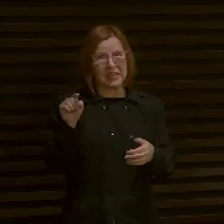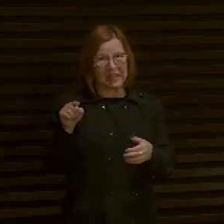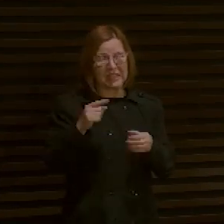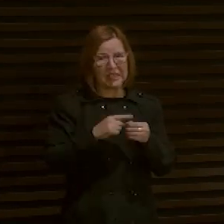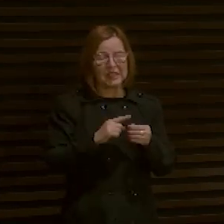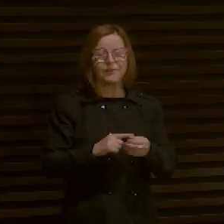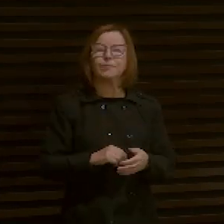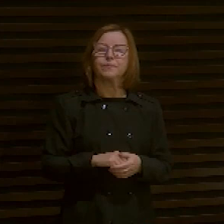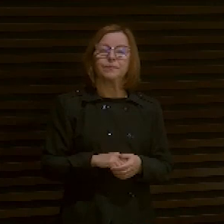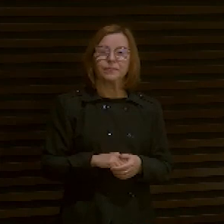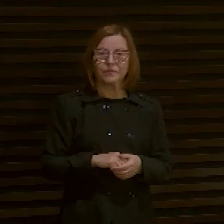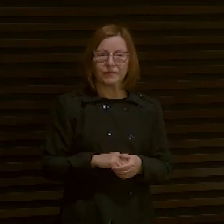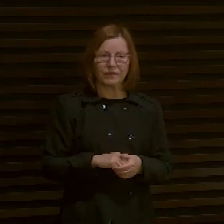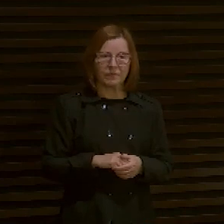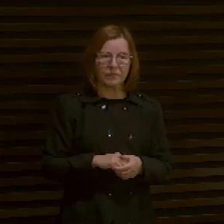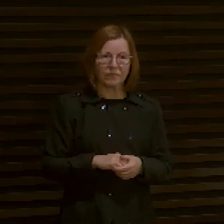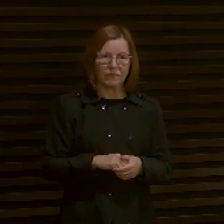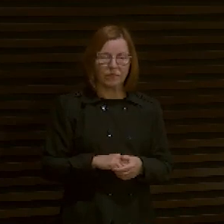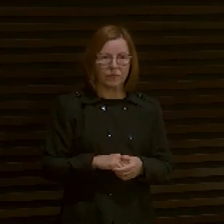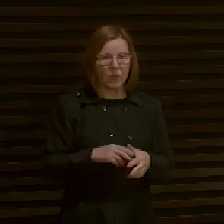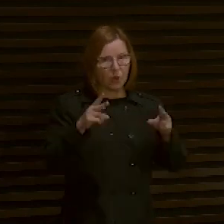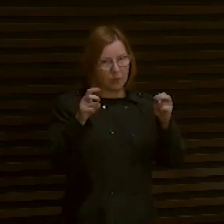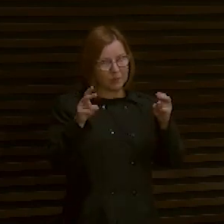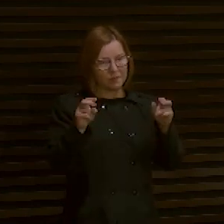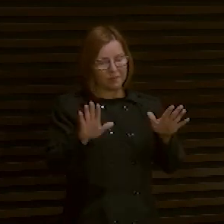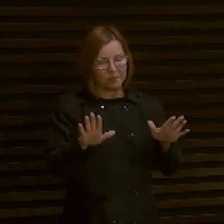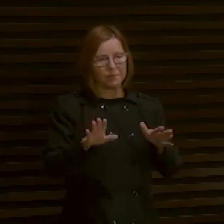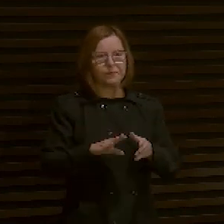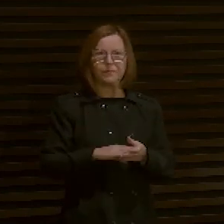E aqui nós vemos que, uma observação para a gente fazer aqui.